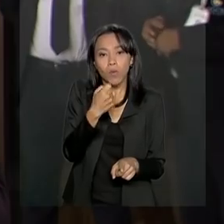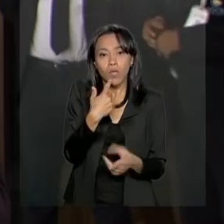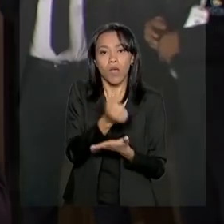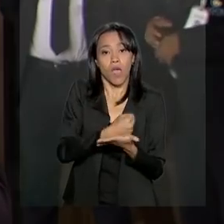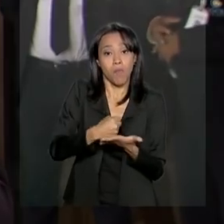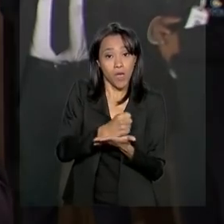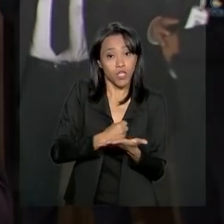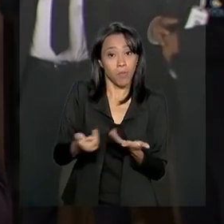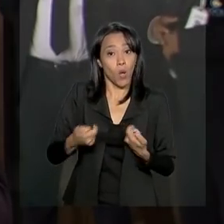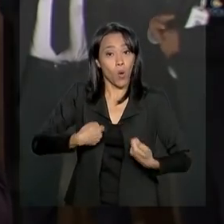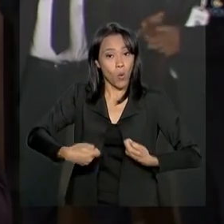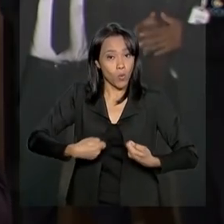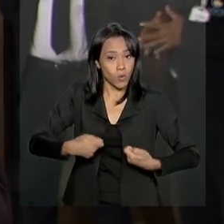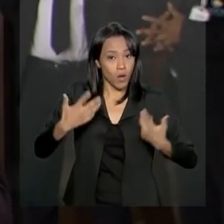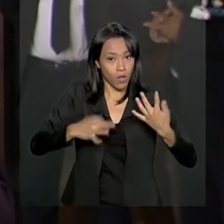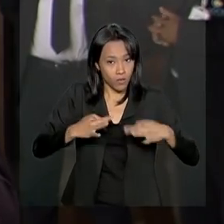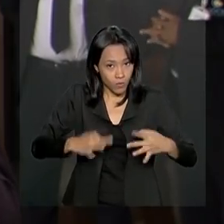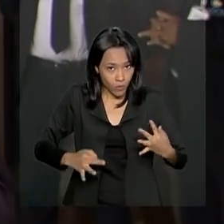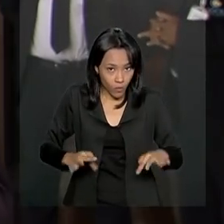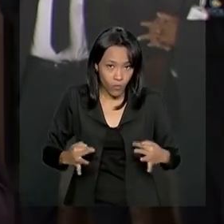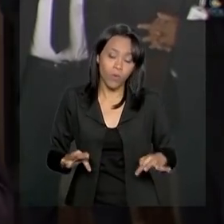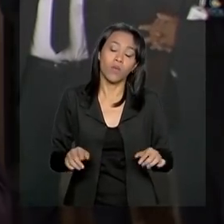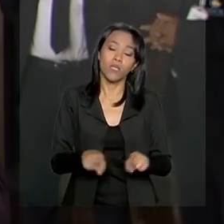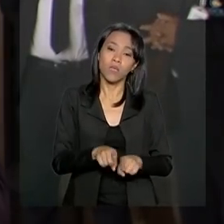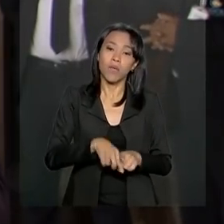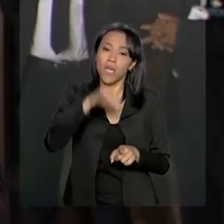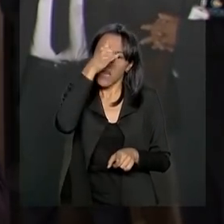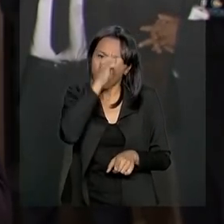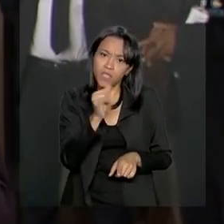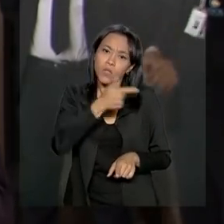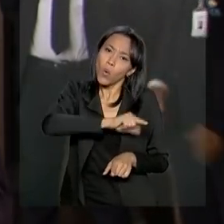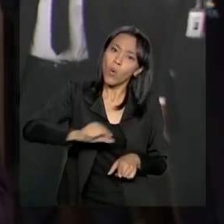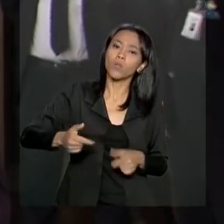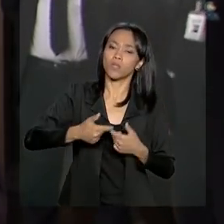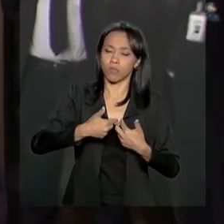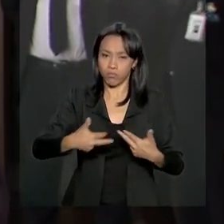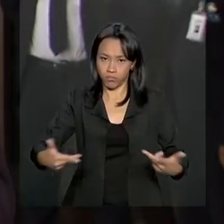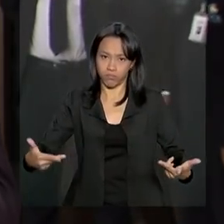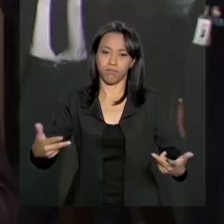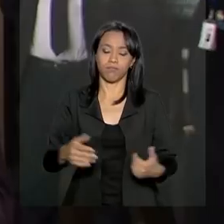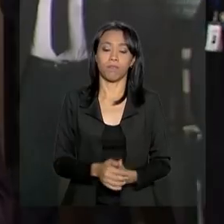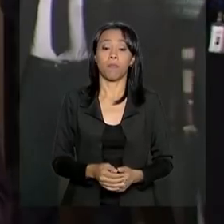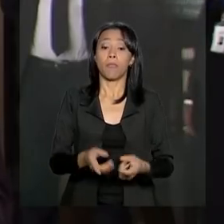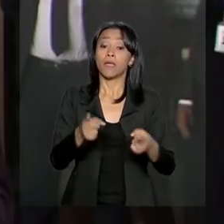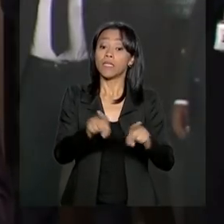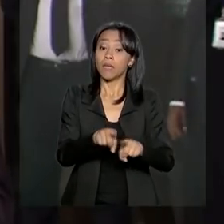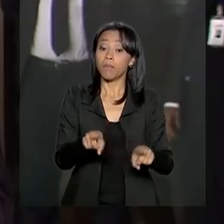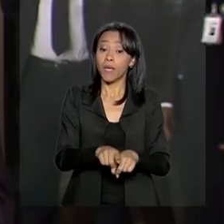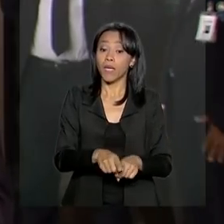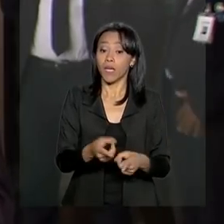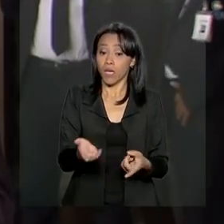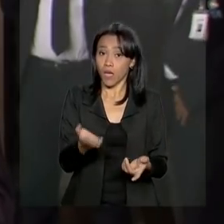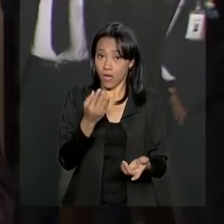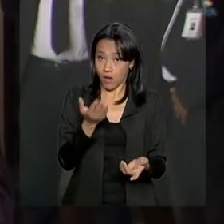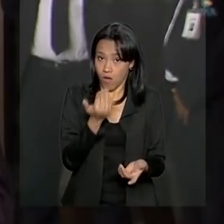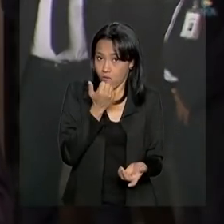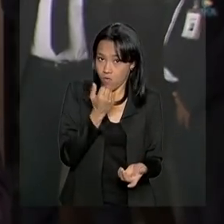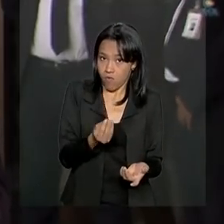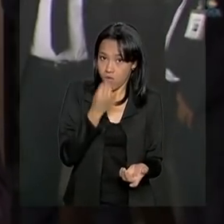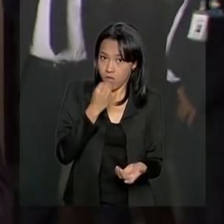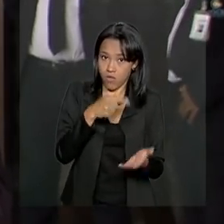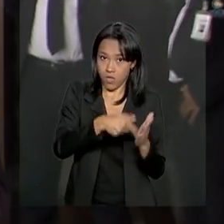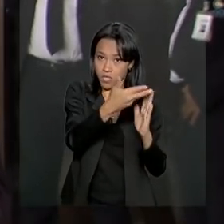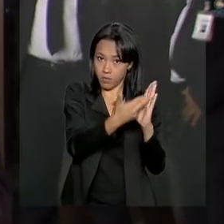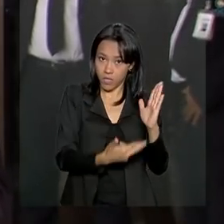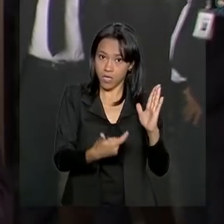também medidas para a prevenção de trombose endovenosa. A reintrodução de alimentação via oral, de acordo com esse